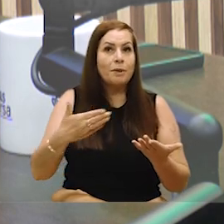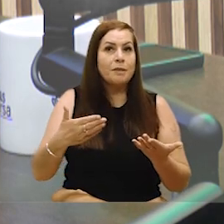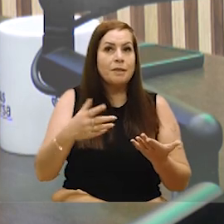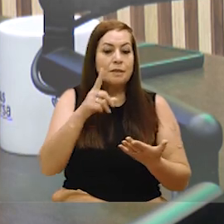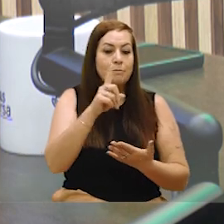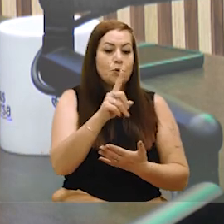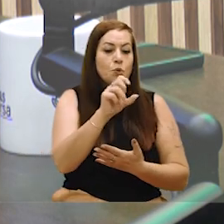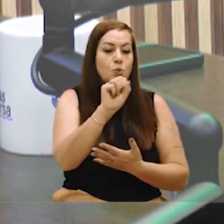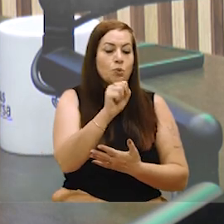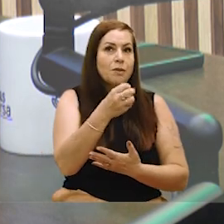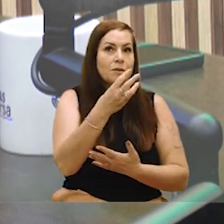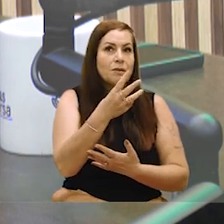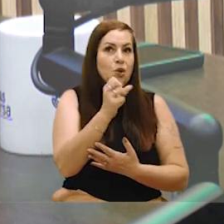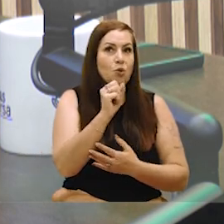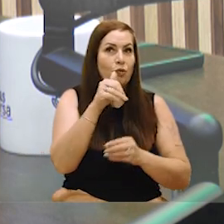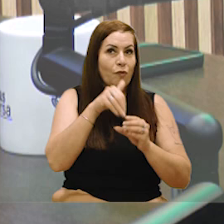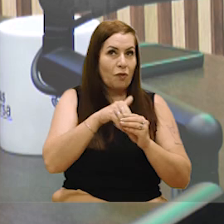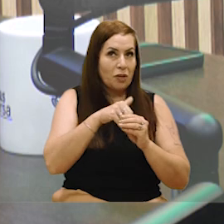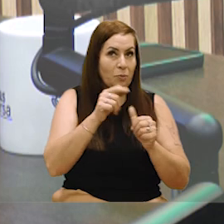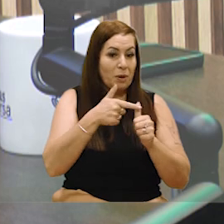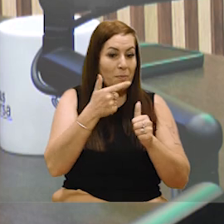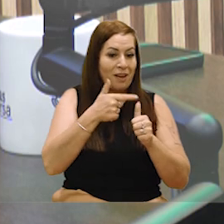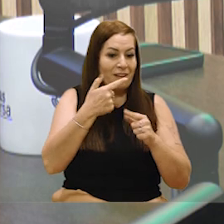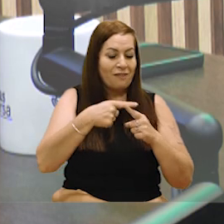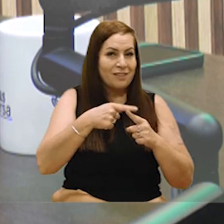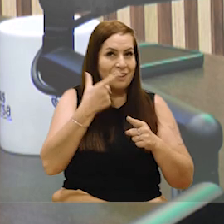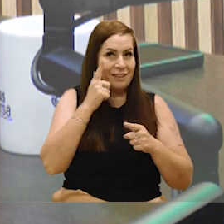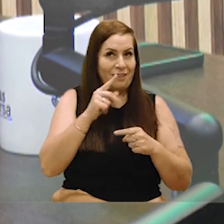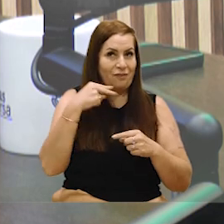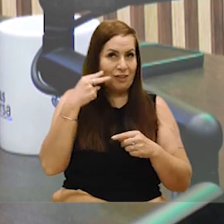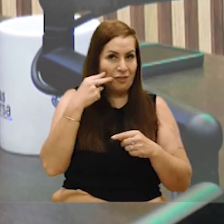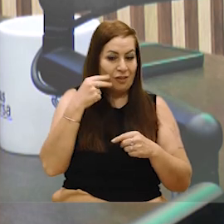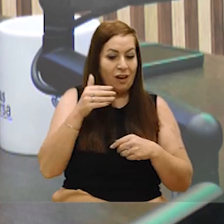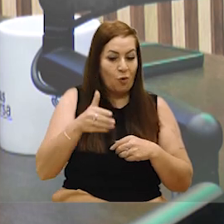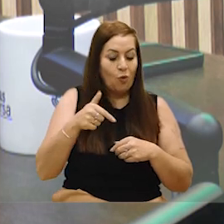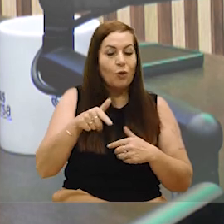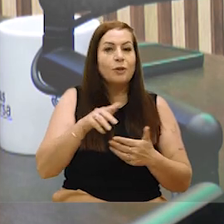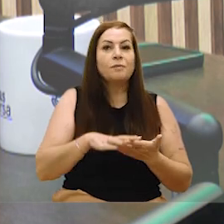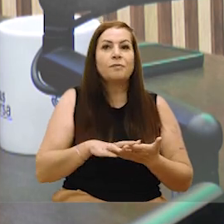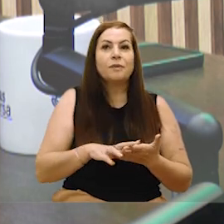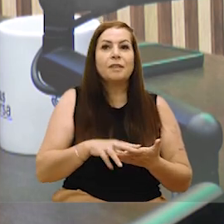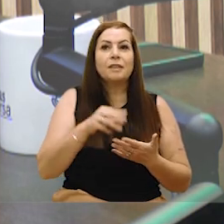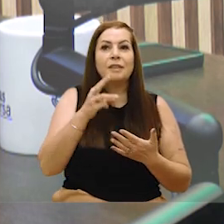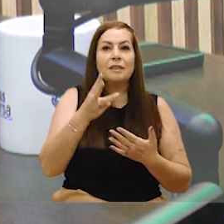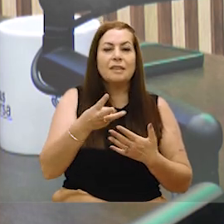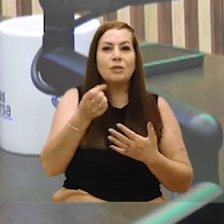com 1.838 votos no meu primeiro mandato de vereador. E agora,